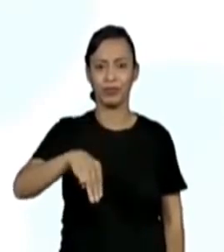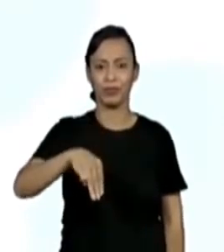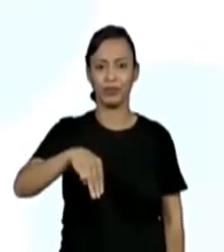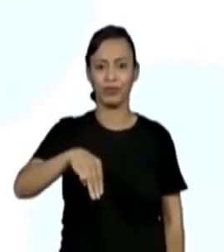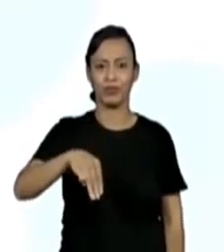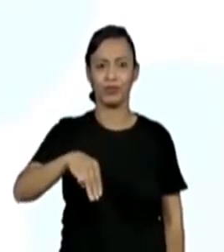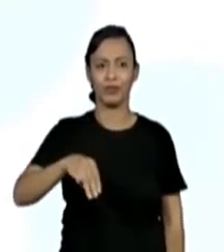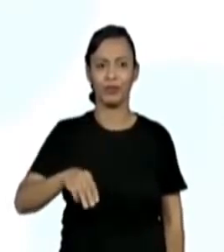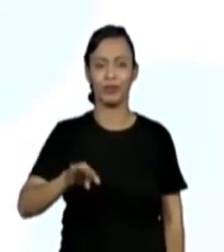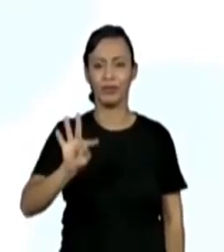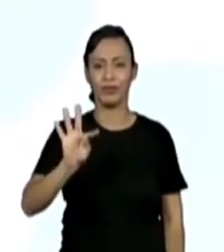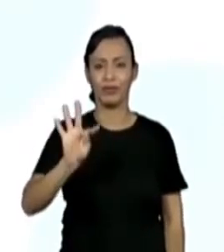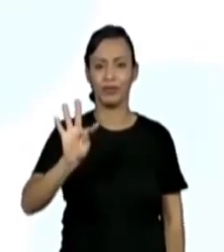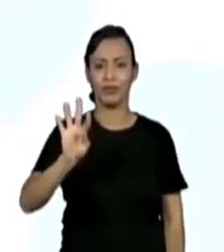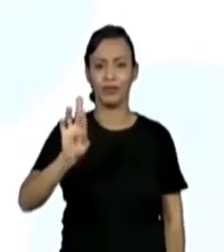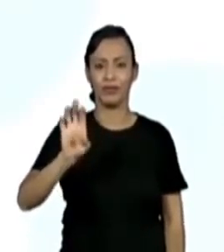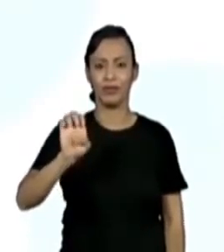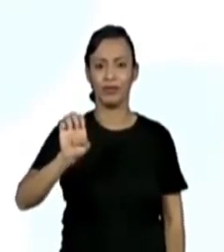1